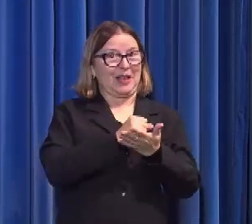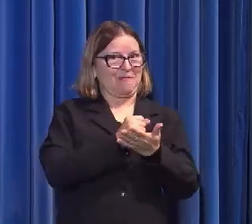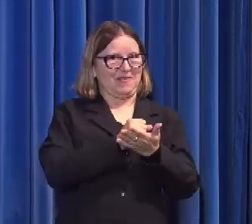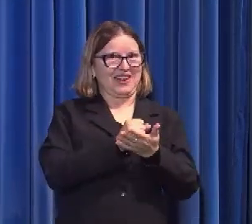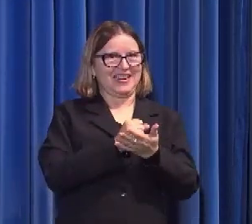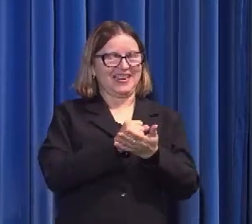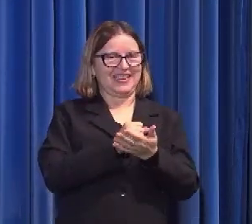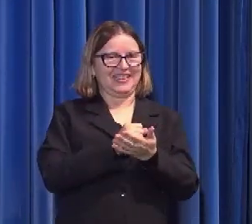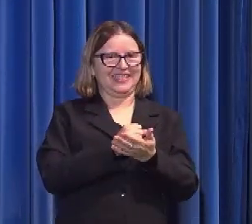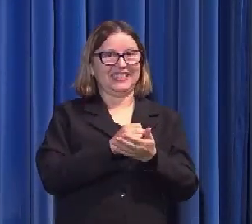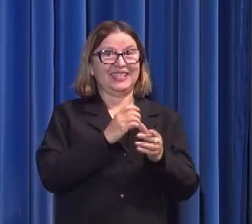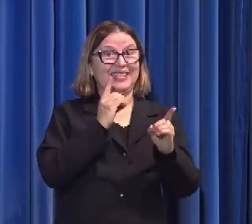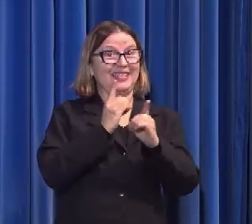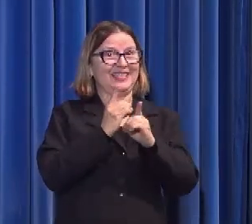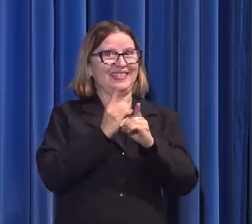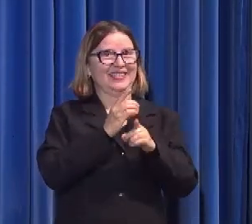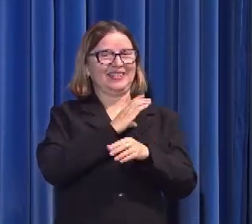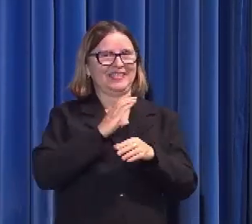de agir